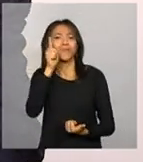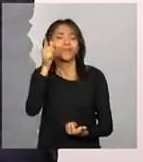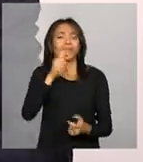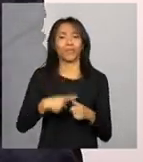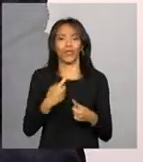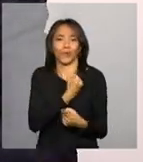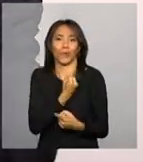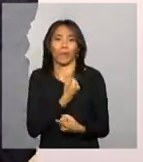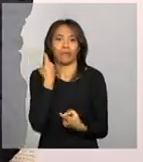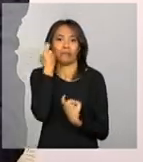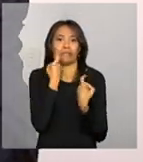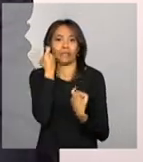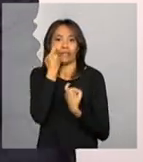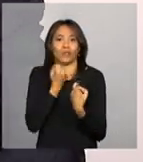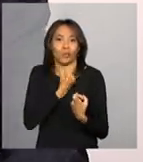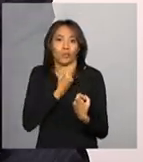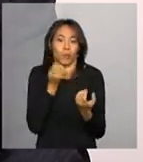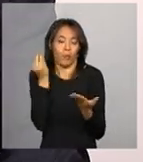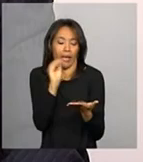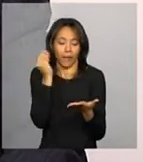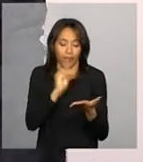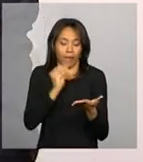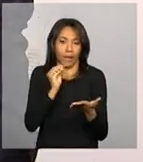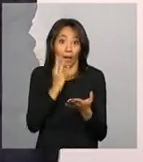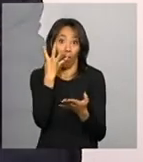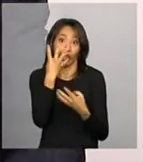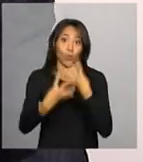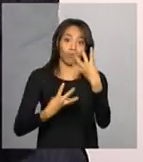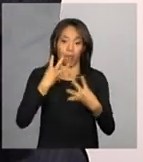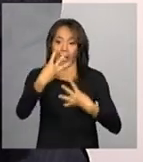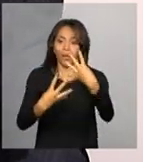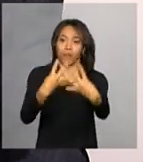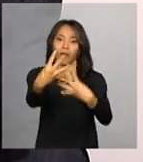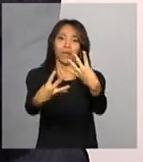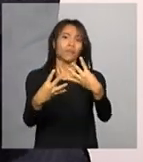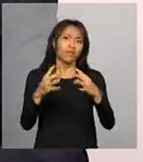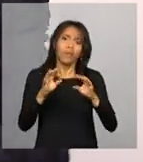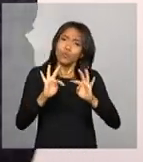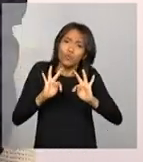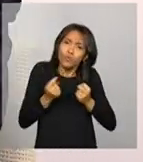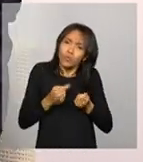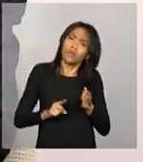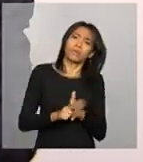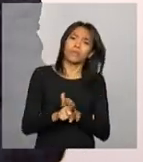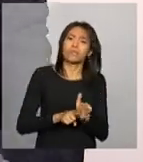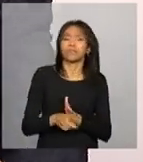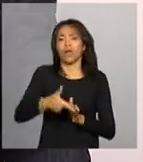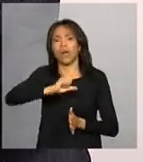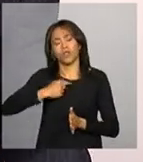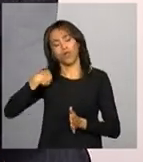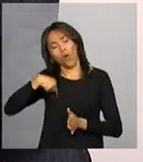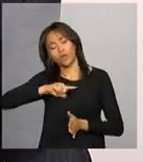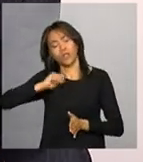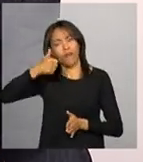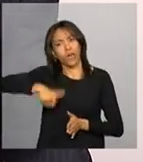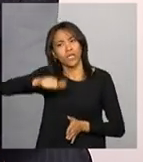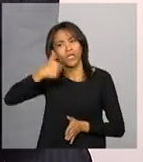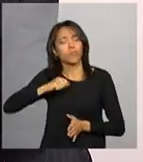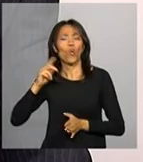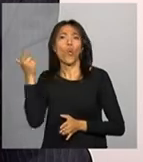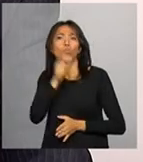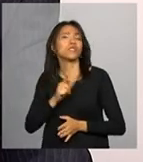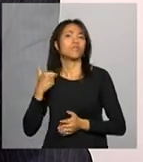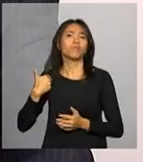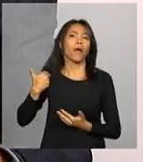colocamos números quantitativos para essas quatro anos tudo embasado também está triste ou seja nós avaliamos o que a gente alcançou grátis